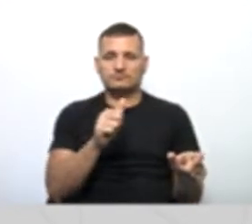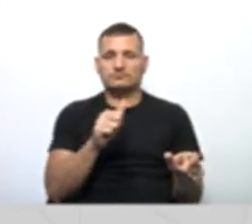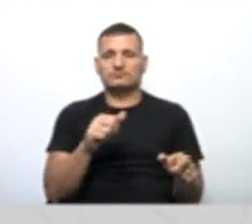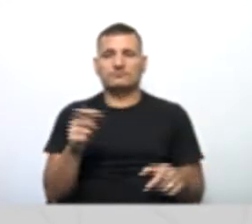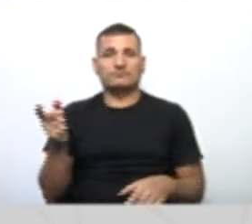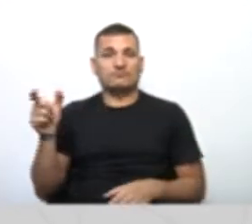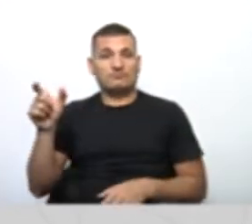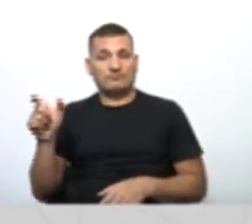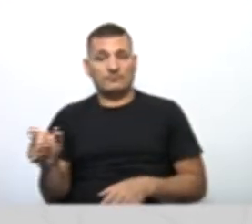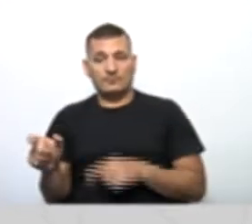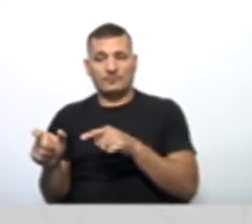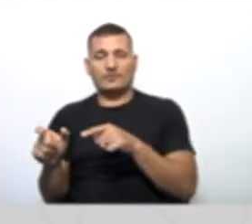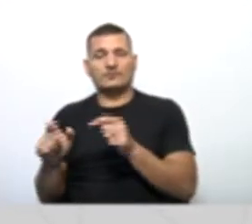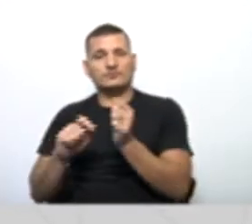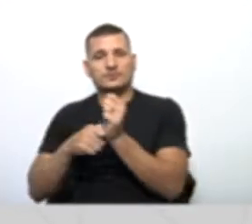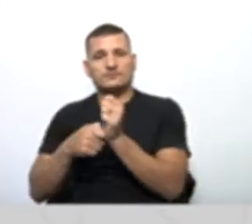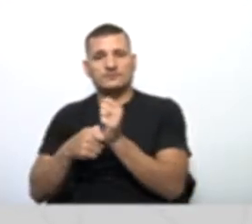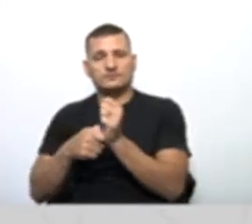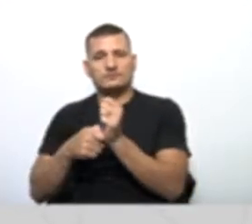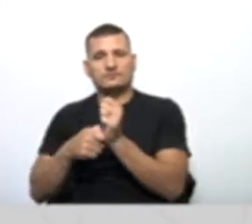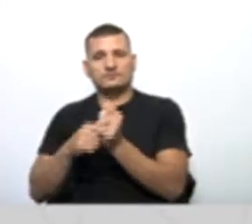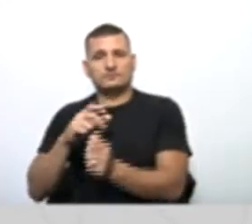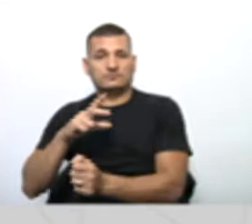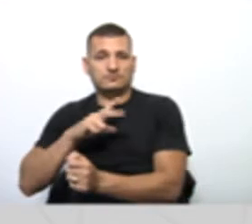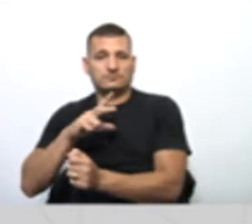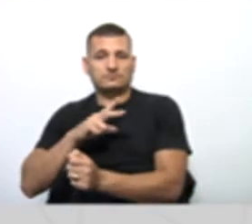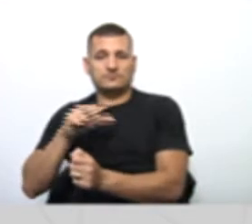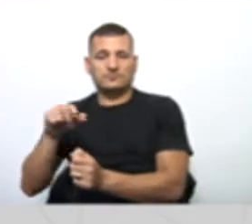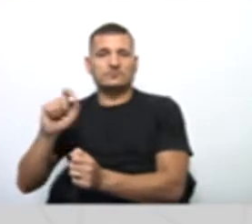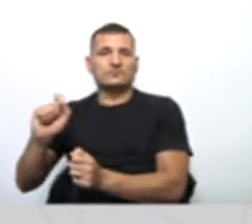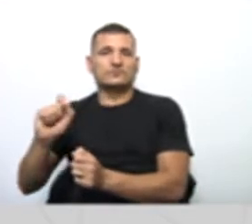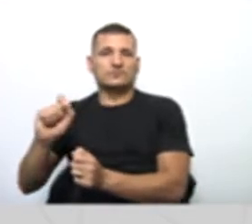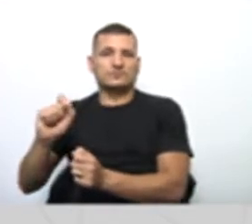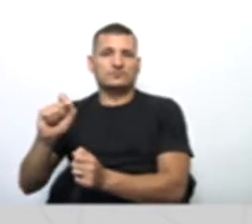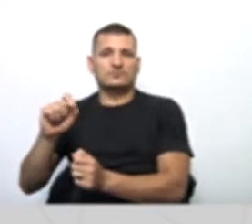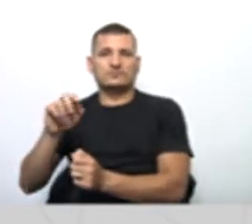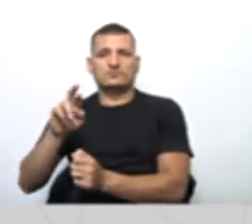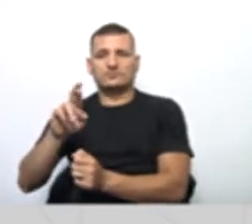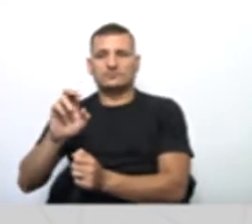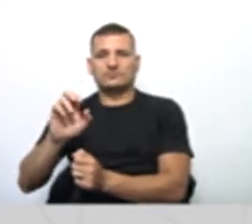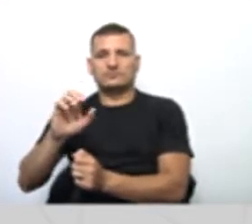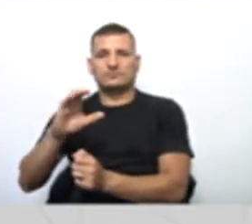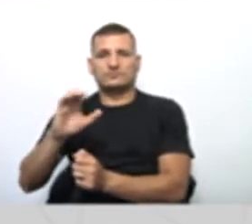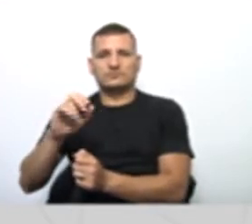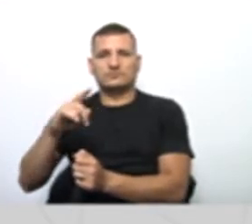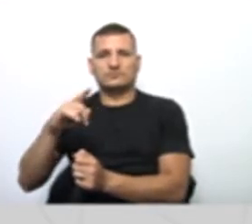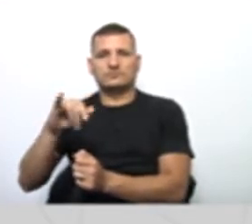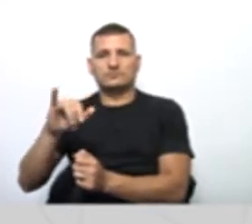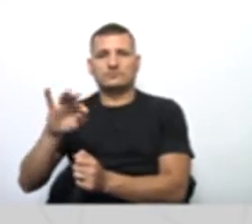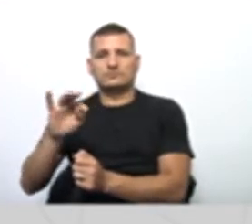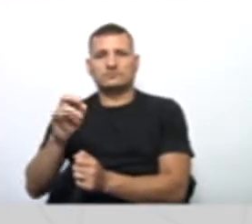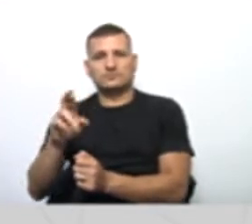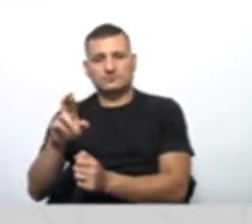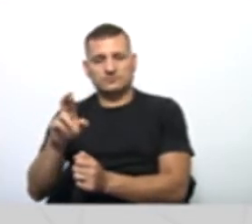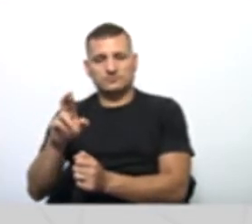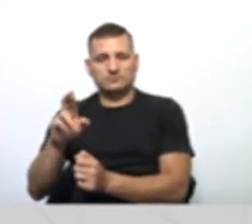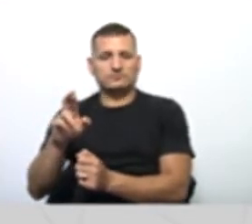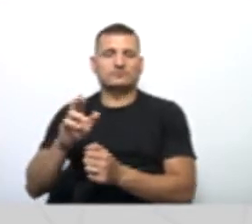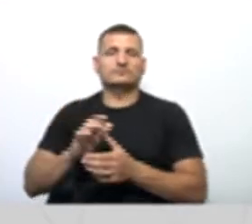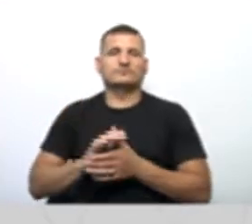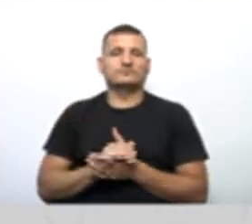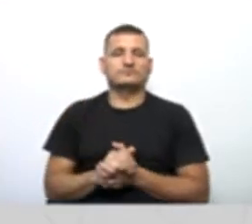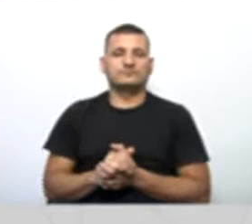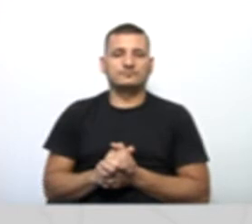utilizada para decifrar a mensagem. Então, essa chave privada ela está no emissor e no receptor, ok? Está nos dois.